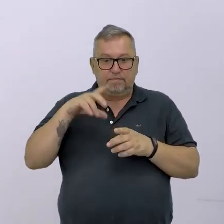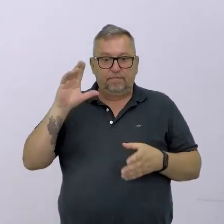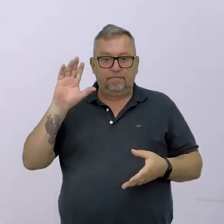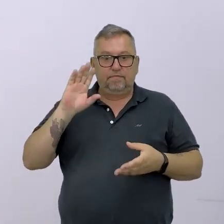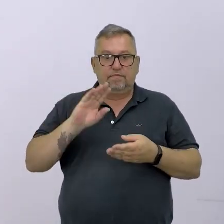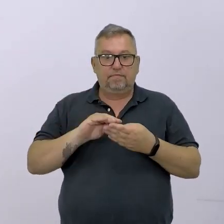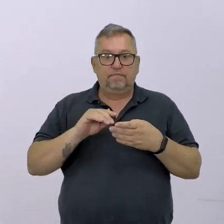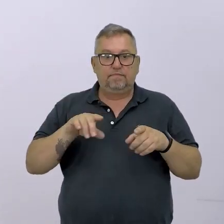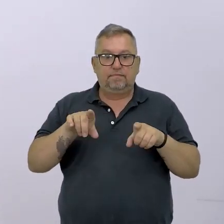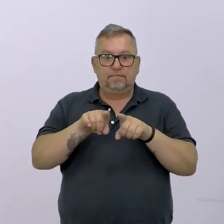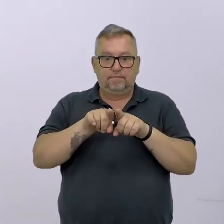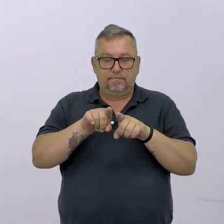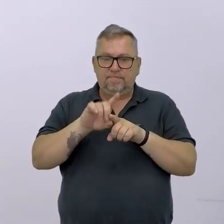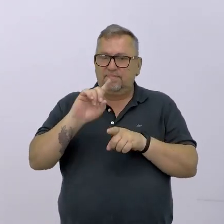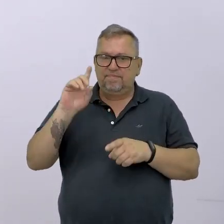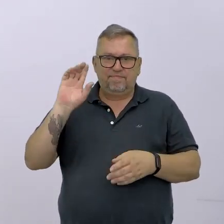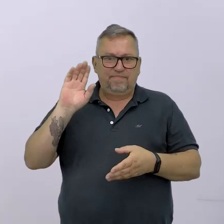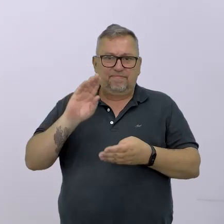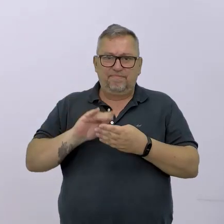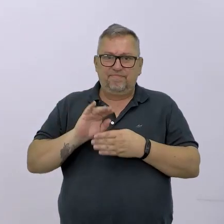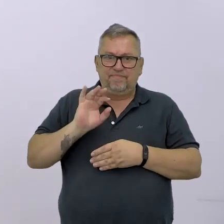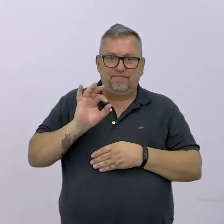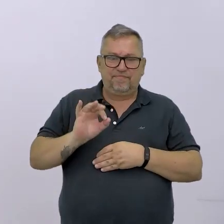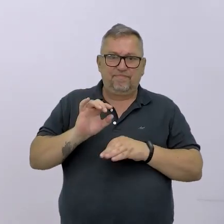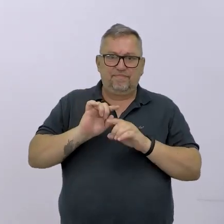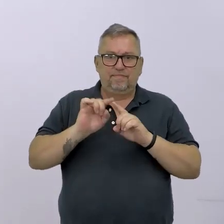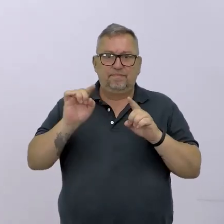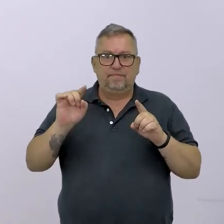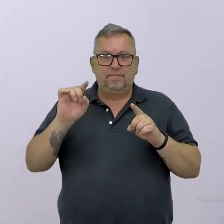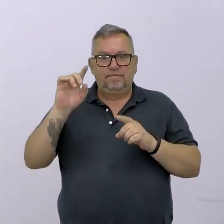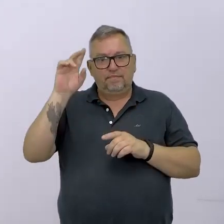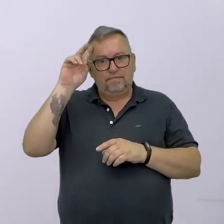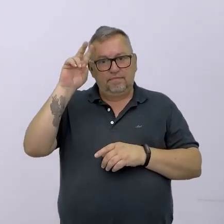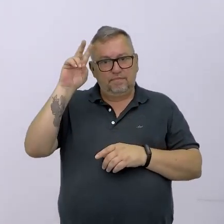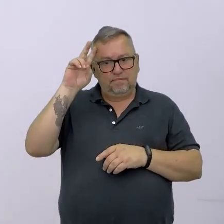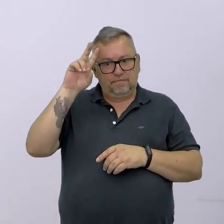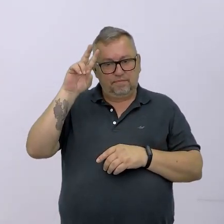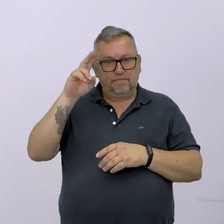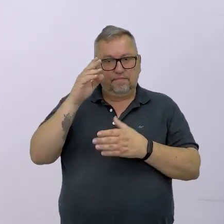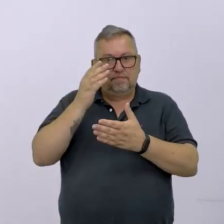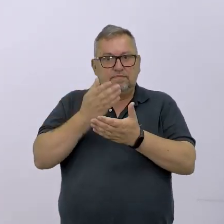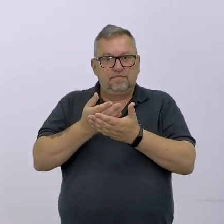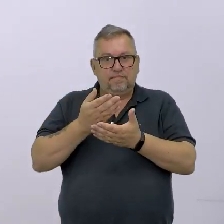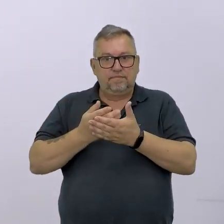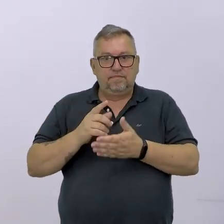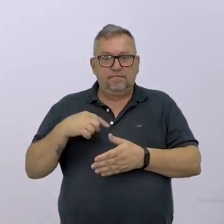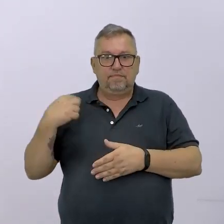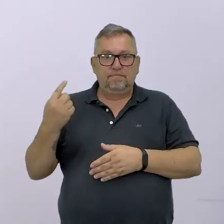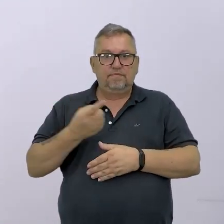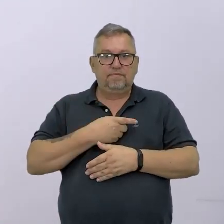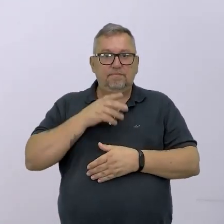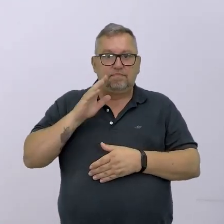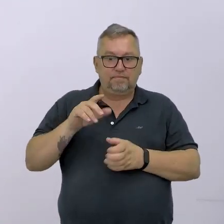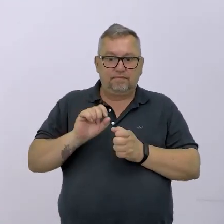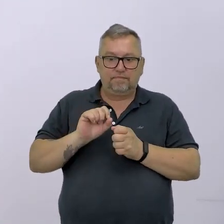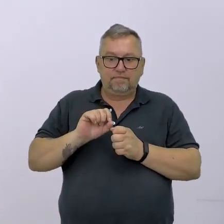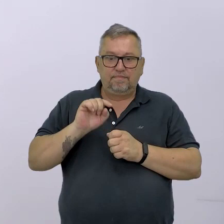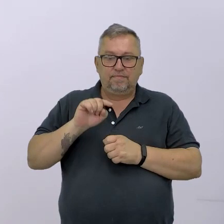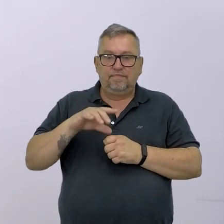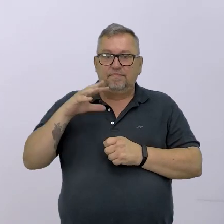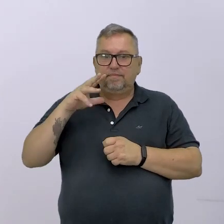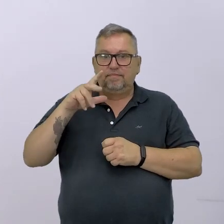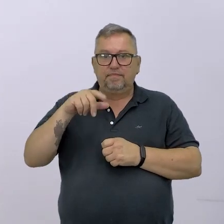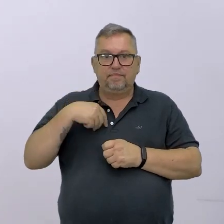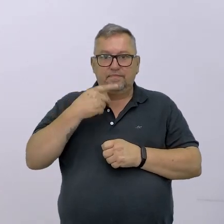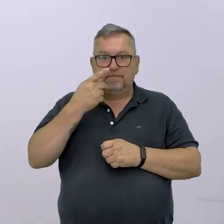resumo também. Não é um resumo exatamente, é uma releitura das aulas que nós já fizemos aqui. Então, tudo que eu for